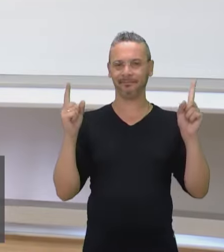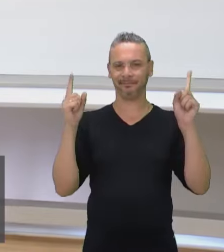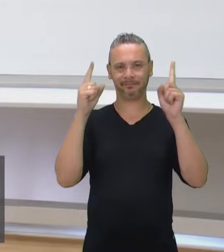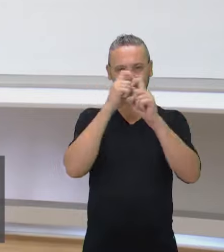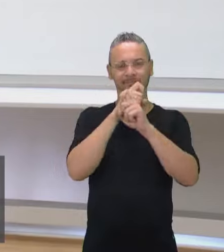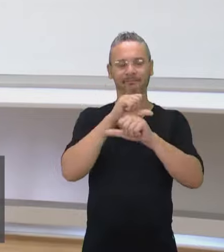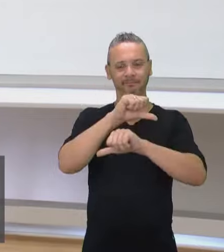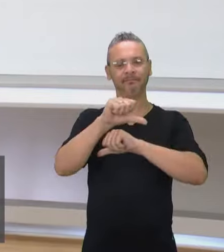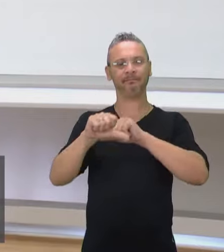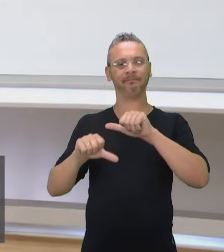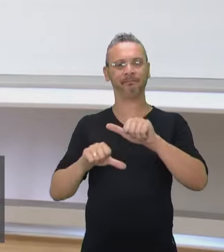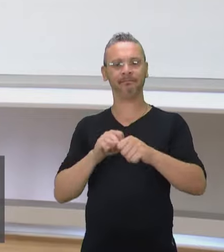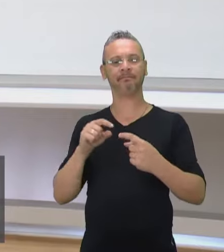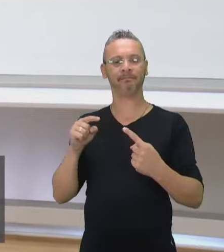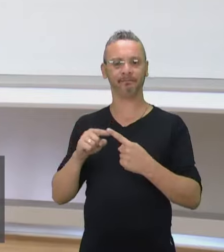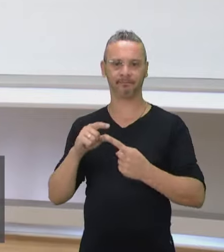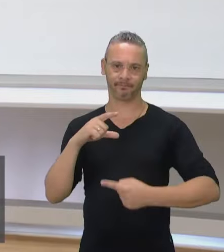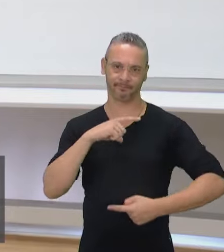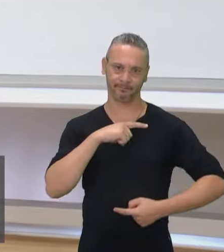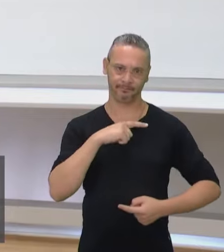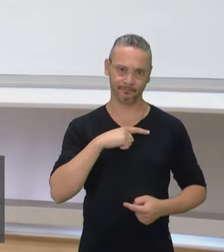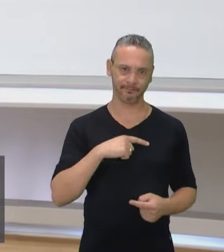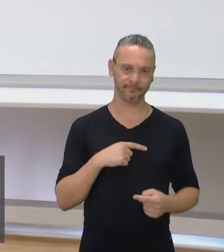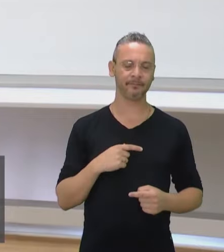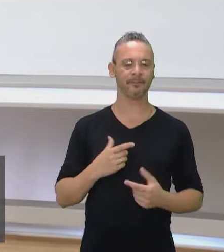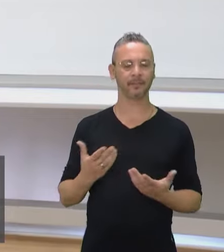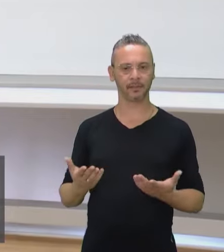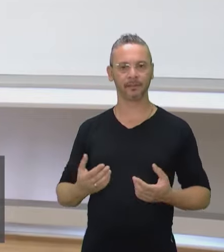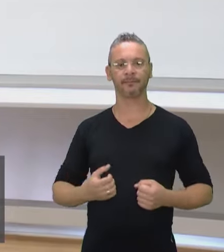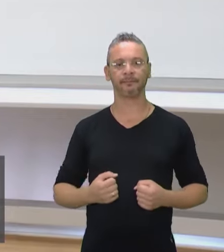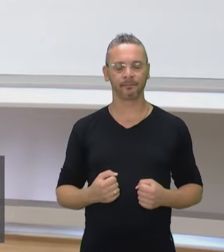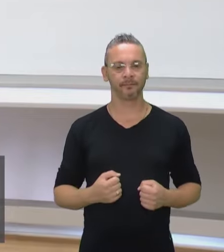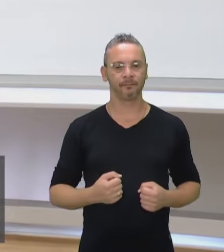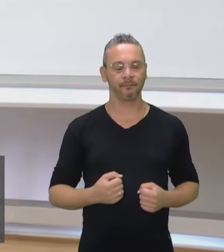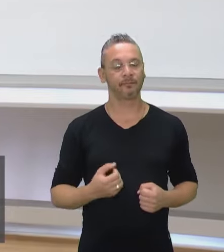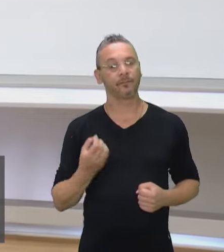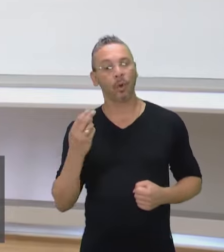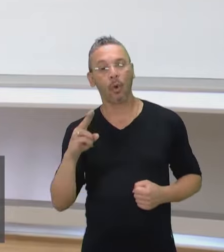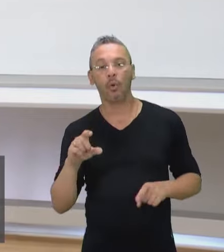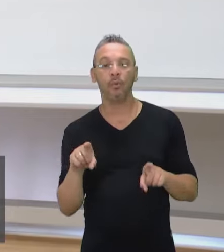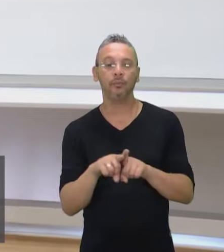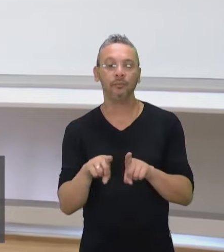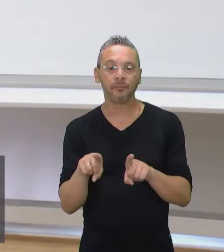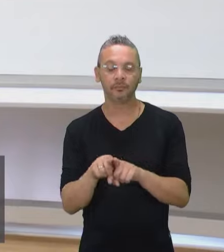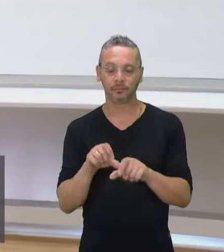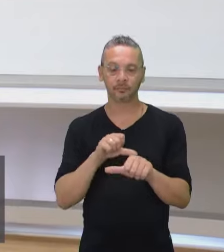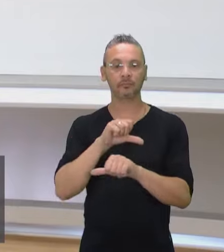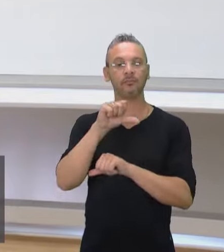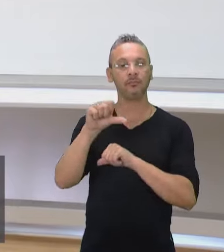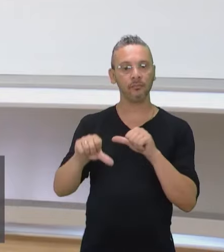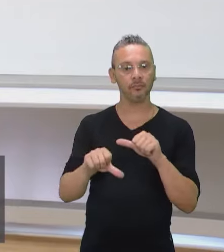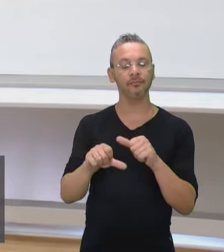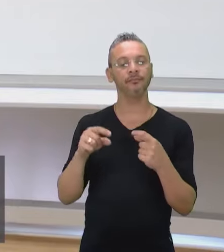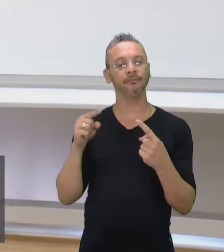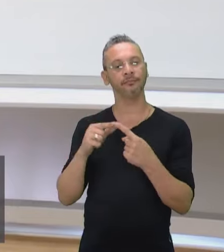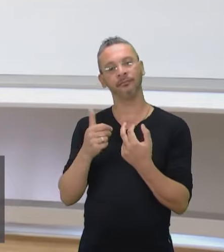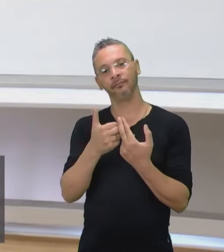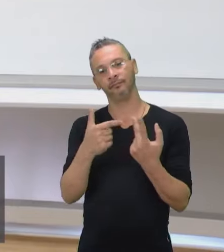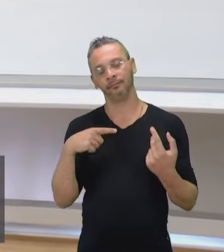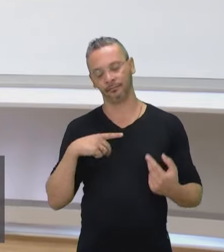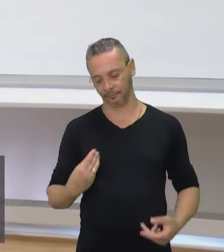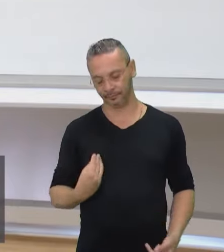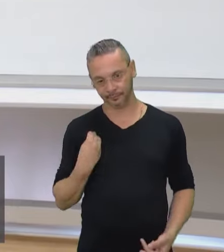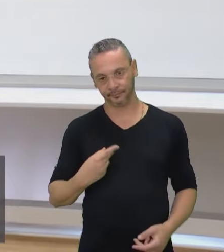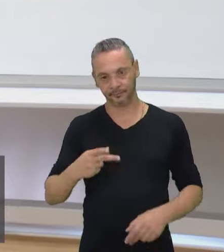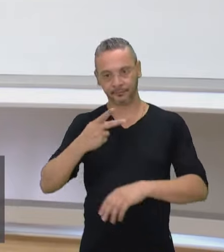uma mudança e uma profunda transformação social. Ou pode ser também uma mudança, uma transformação social, viver